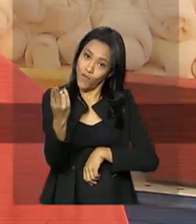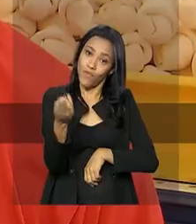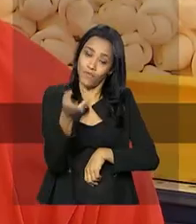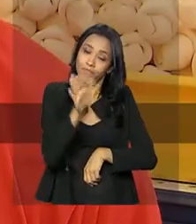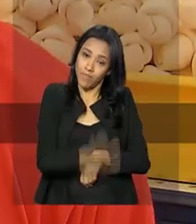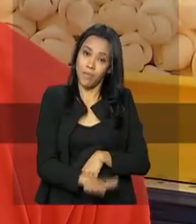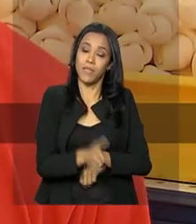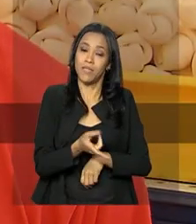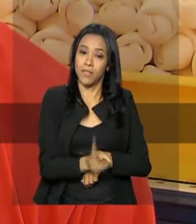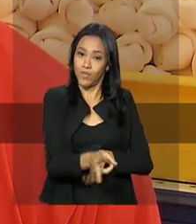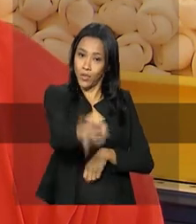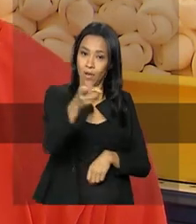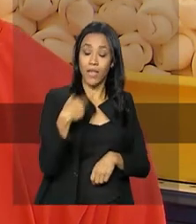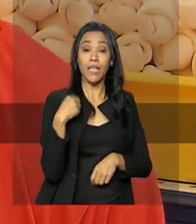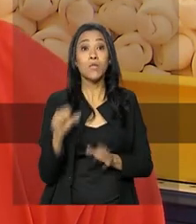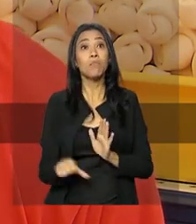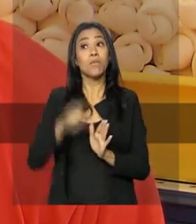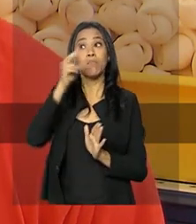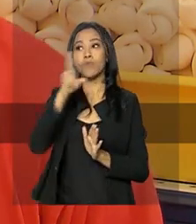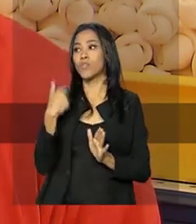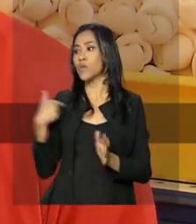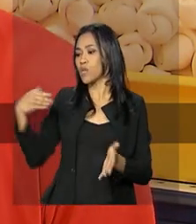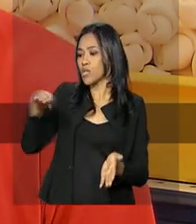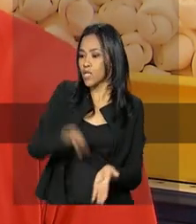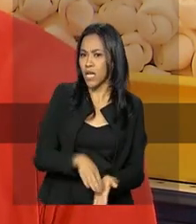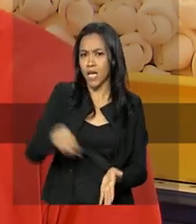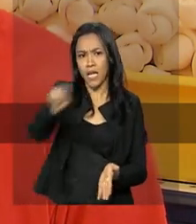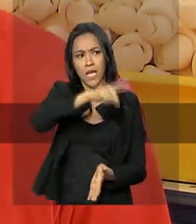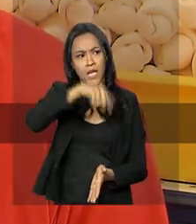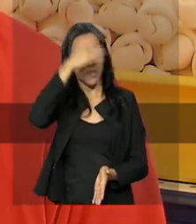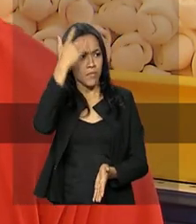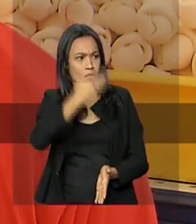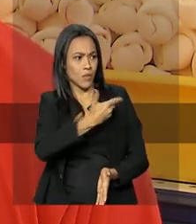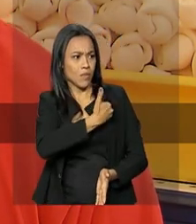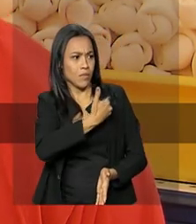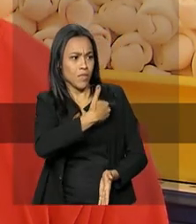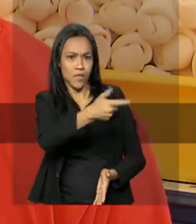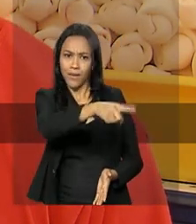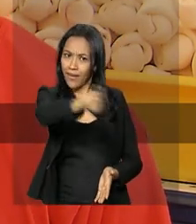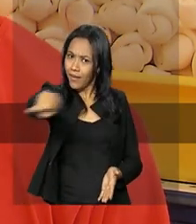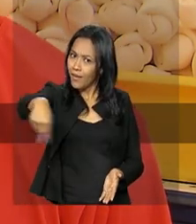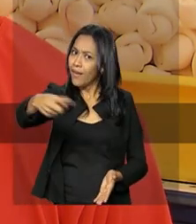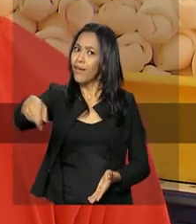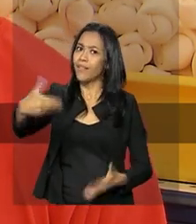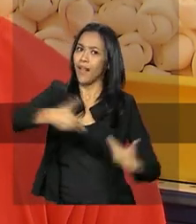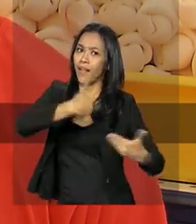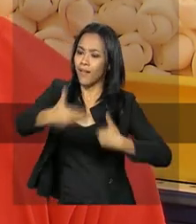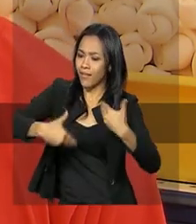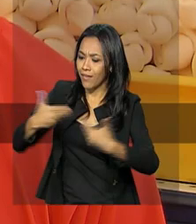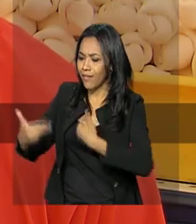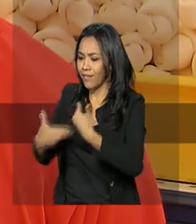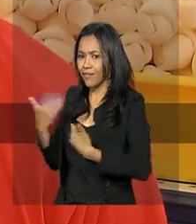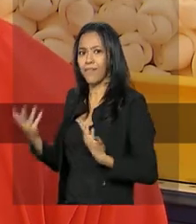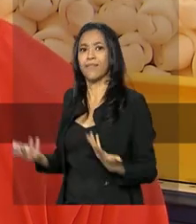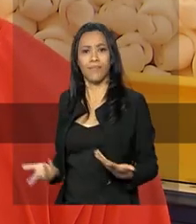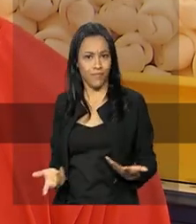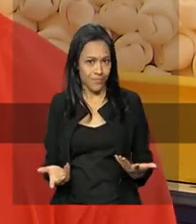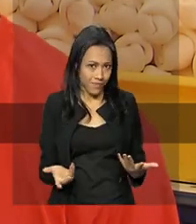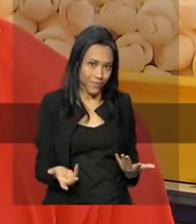aqui desde o primeiro dia que eu cheguei na empresa os companheiros o demais eu ficou